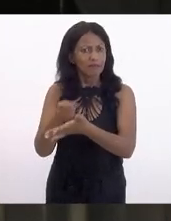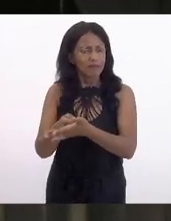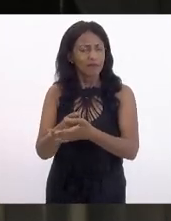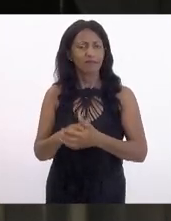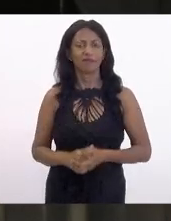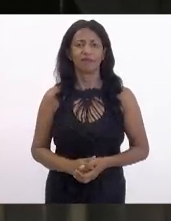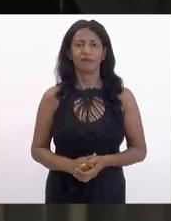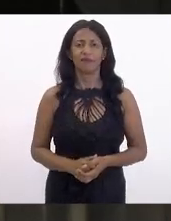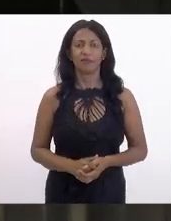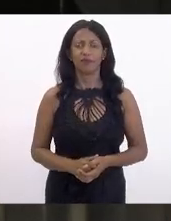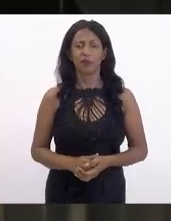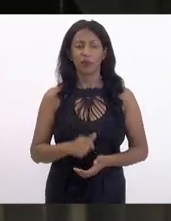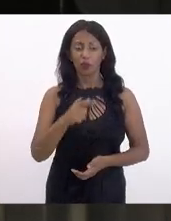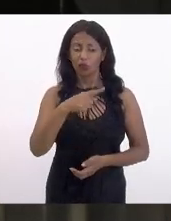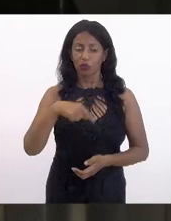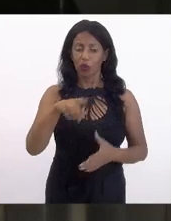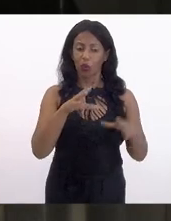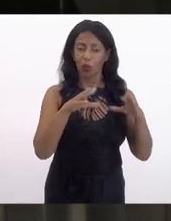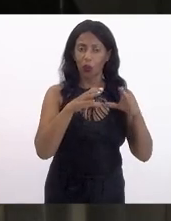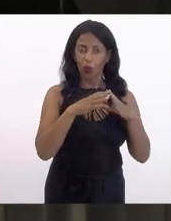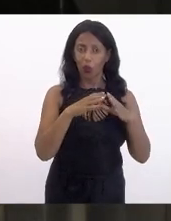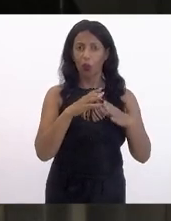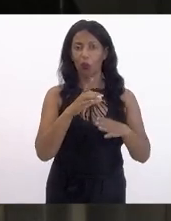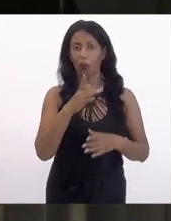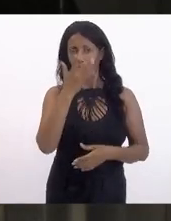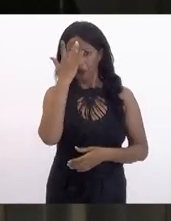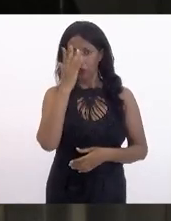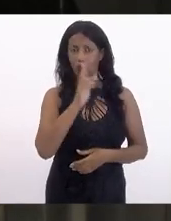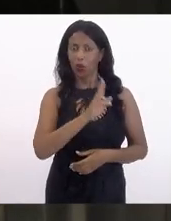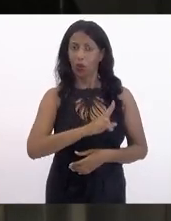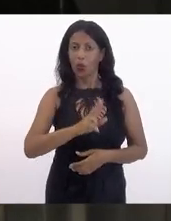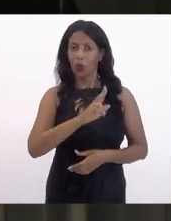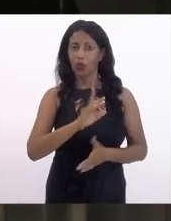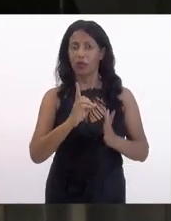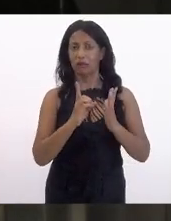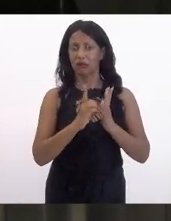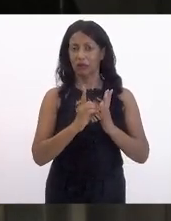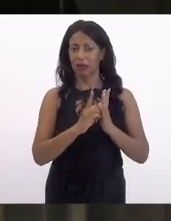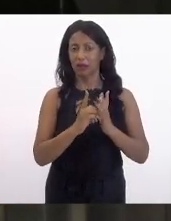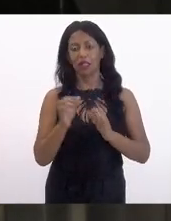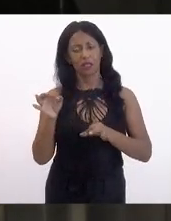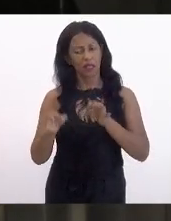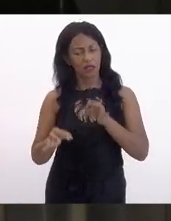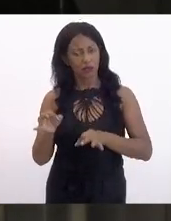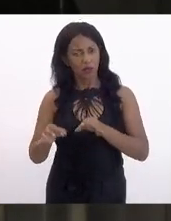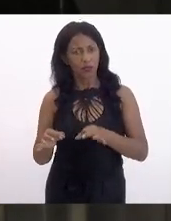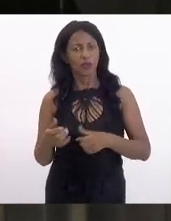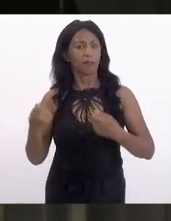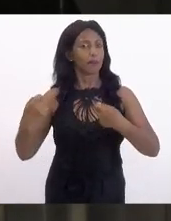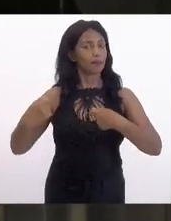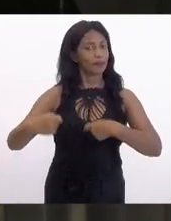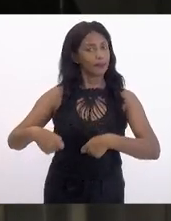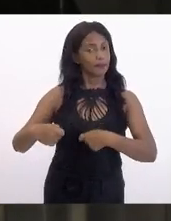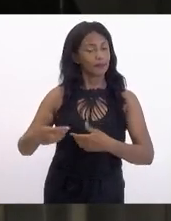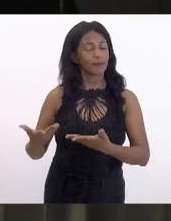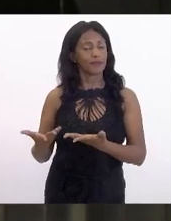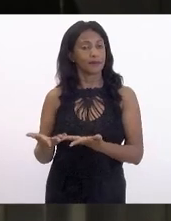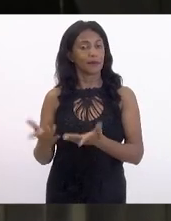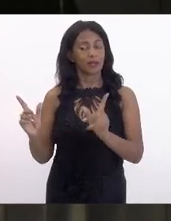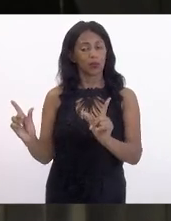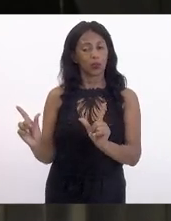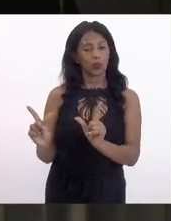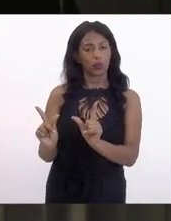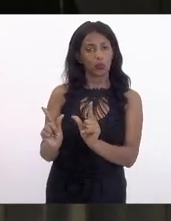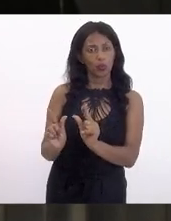com os usuários do Detran e Essa justiça tributária seria